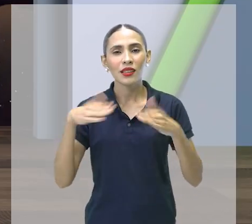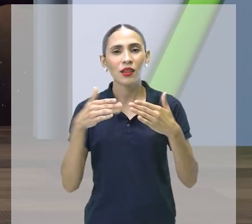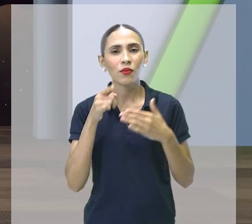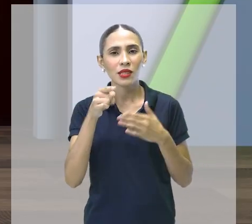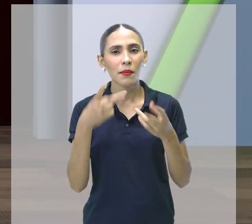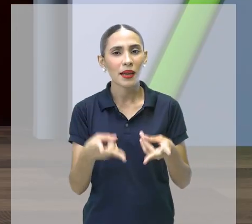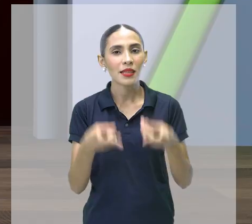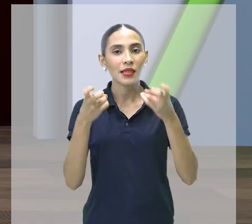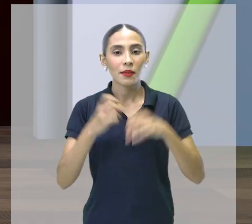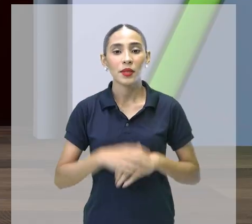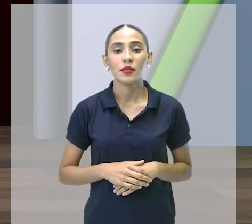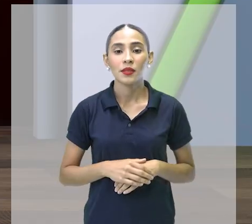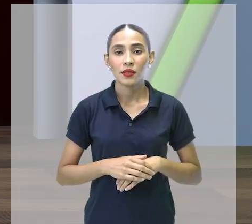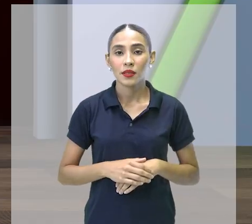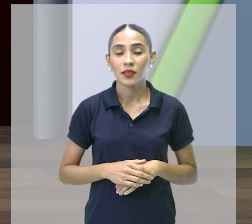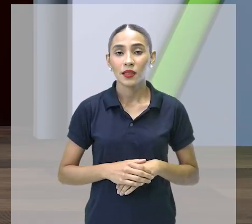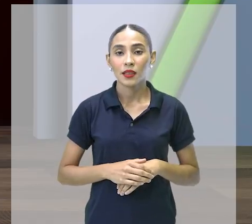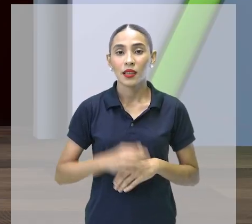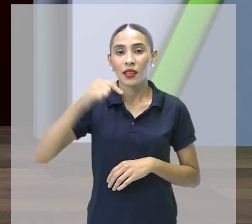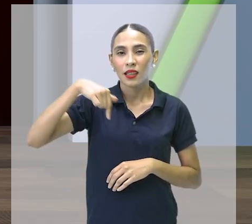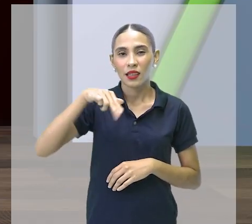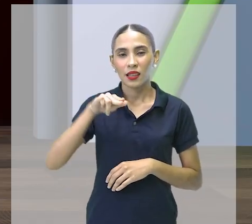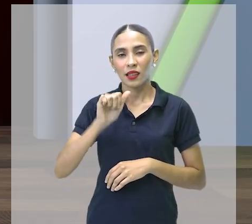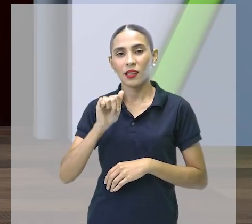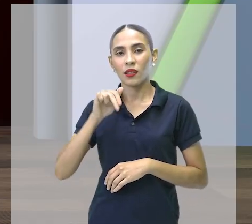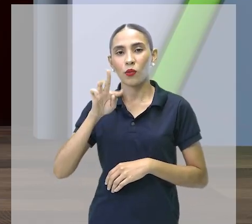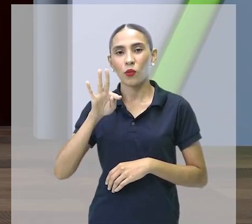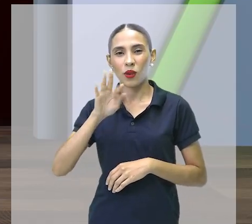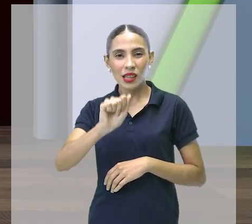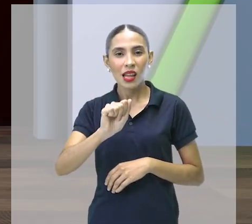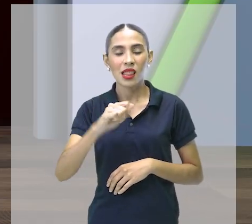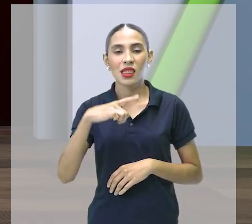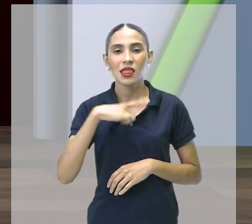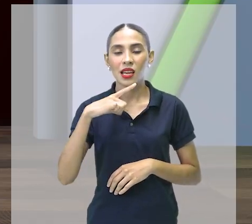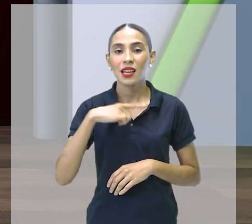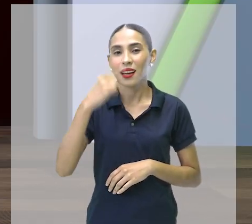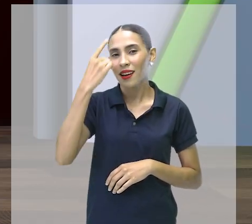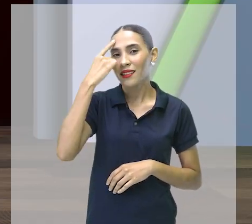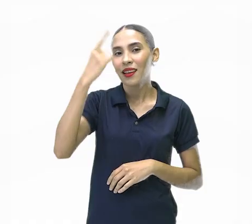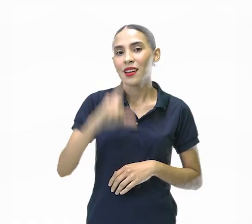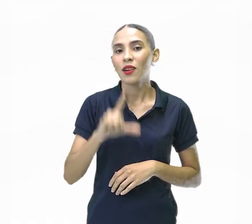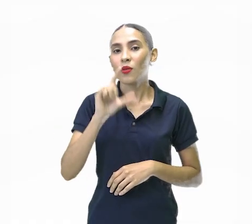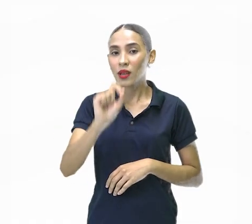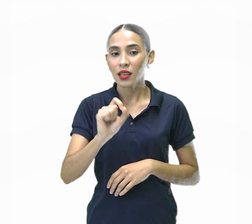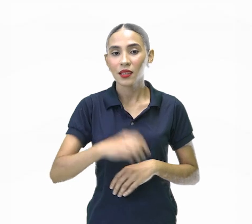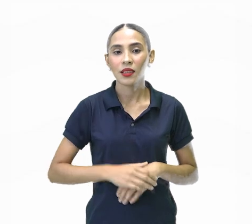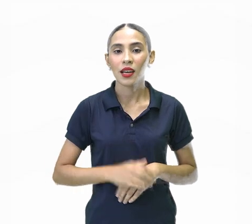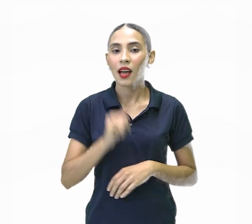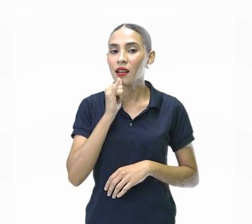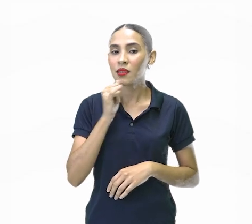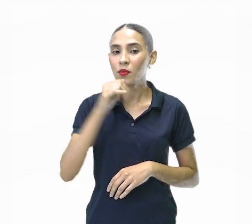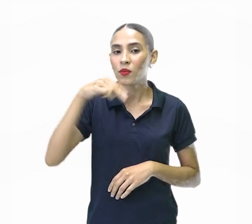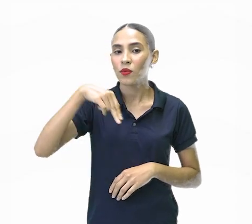percebe que ao falar sobre a quanta, nós temos a hipótese dos quanta de